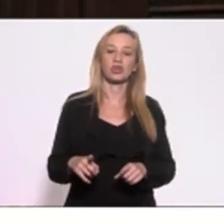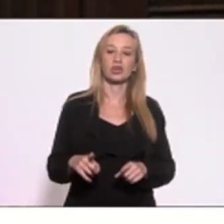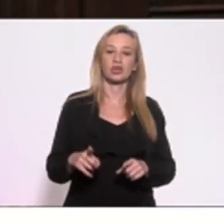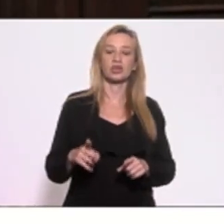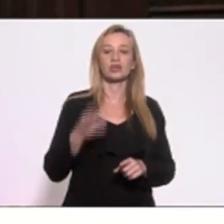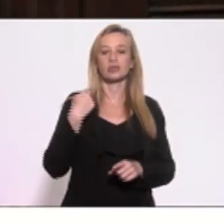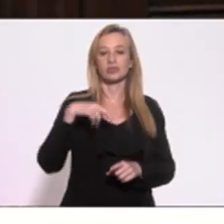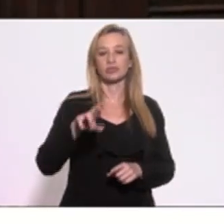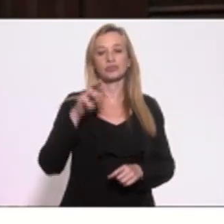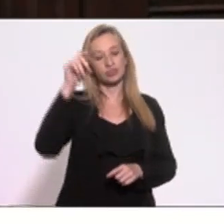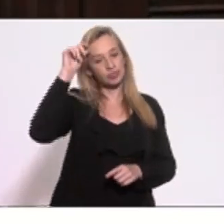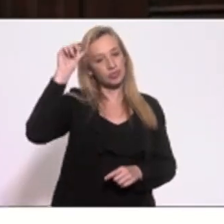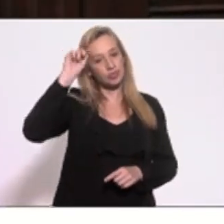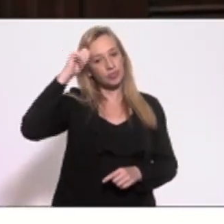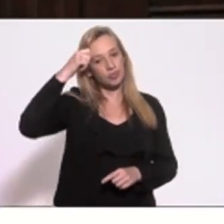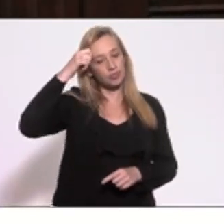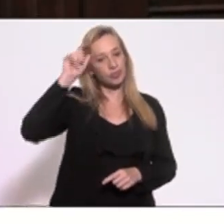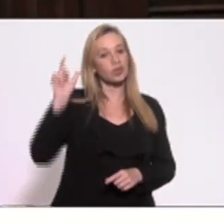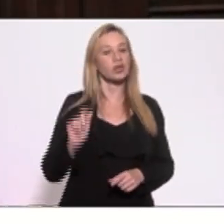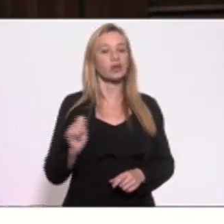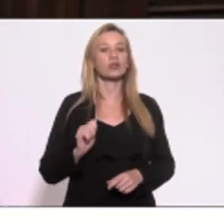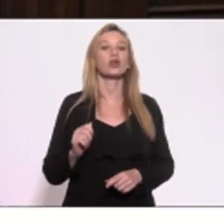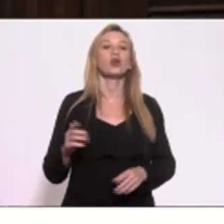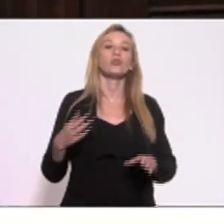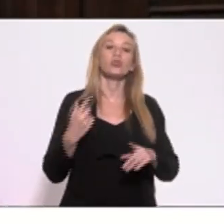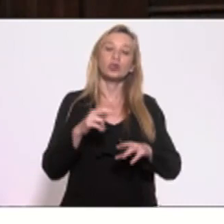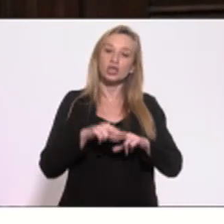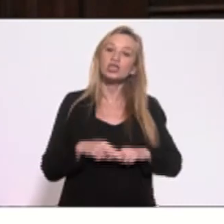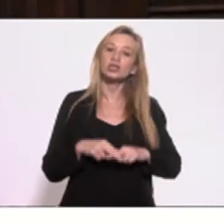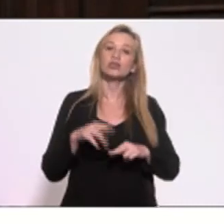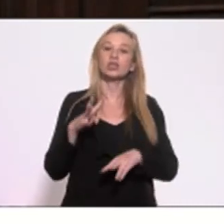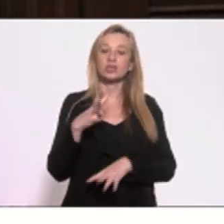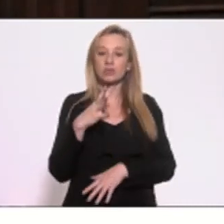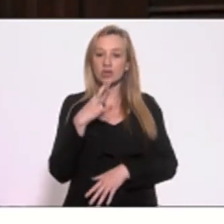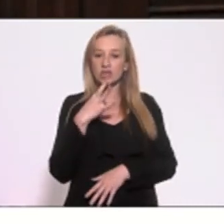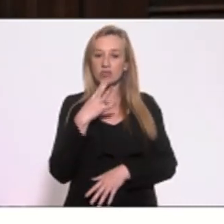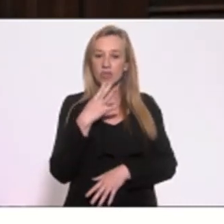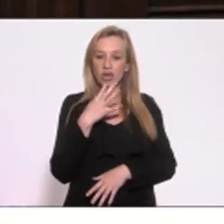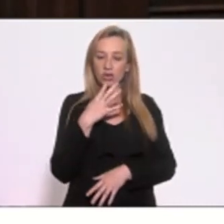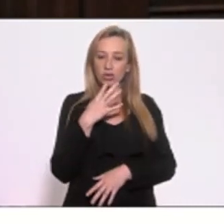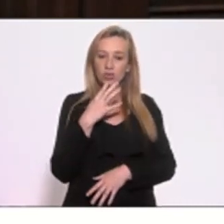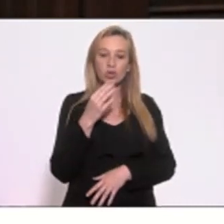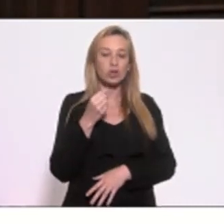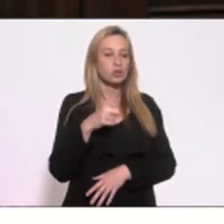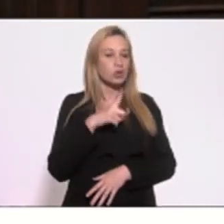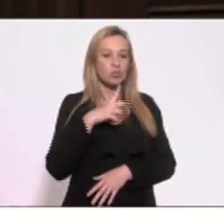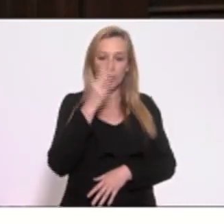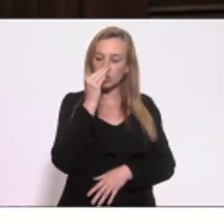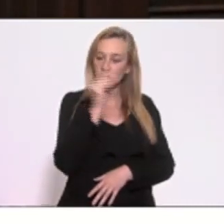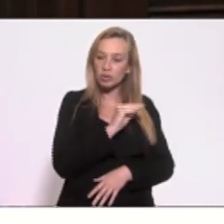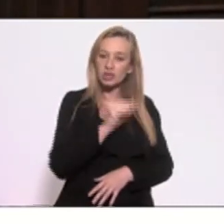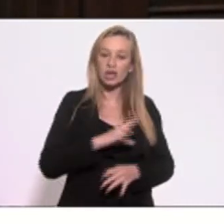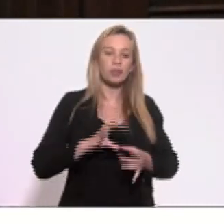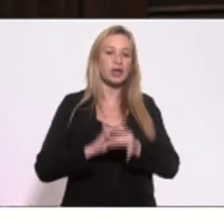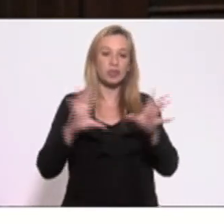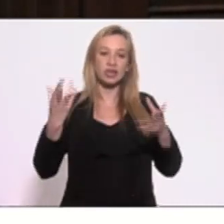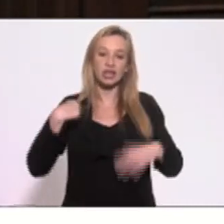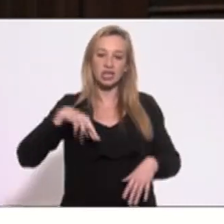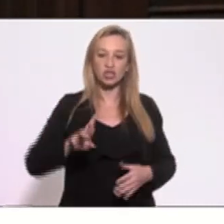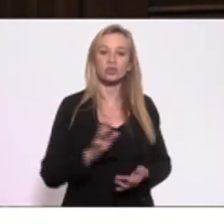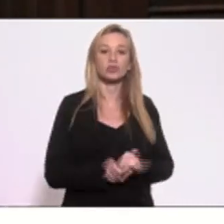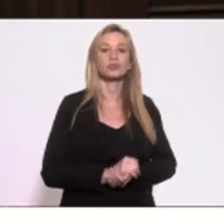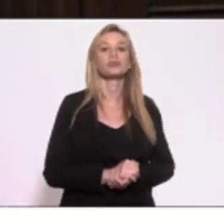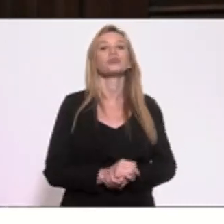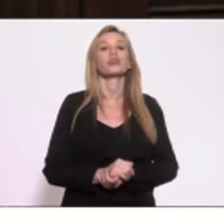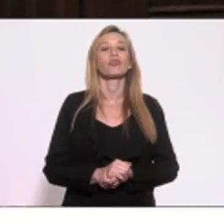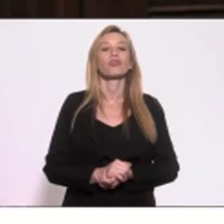cada vez mais, por isso que esse reconhecimento é indispensável para a garantia da liberdade religiosa.